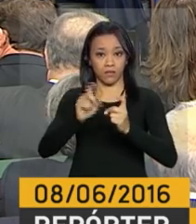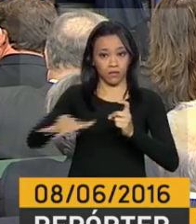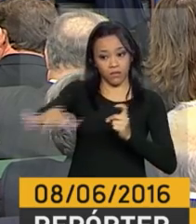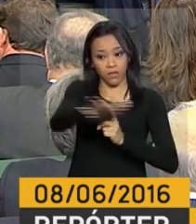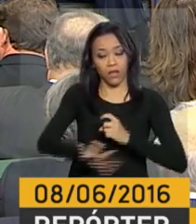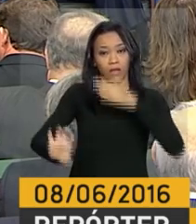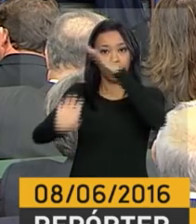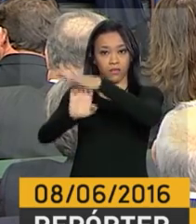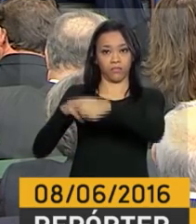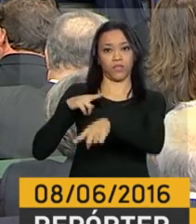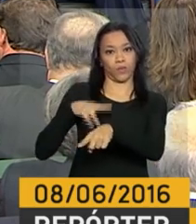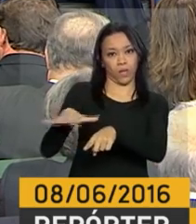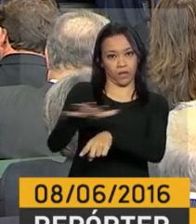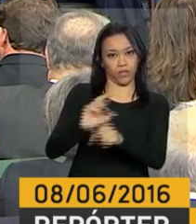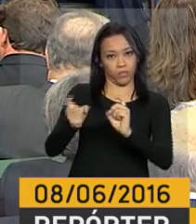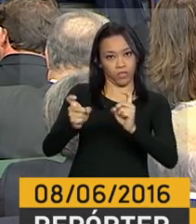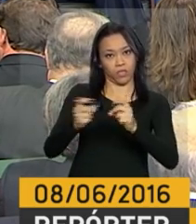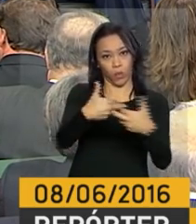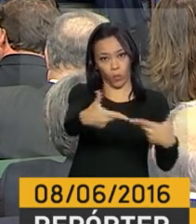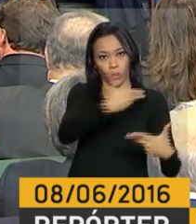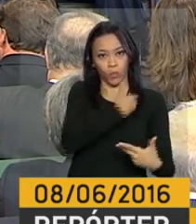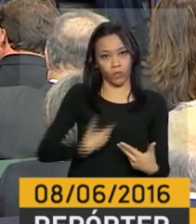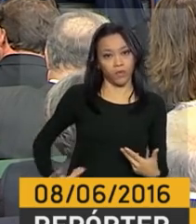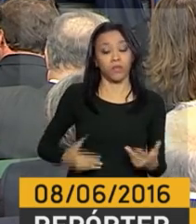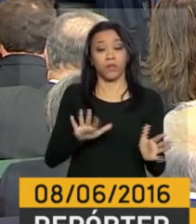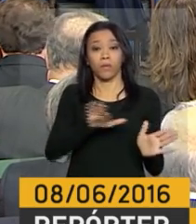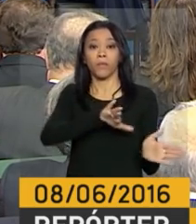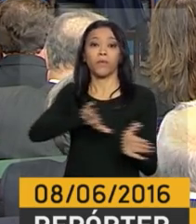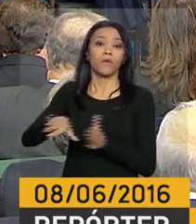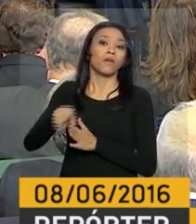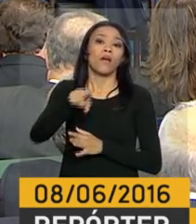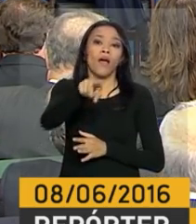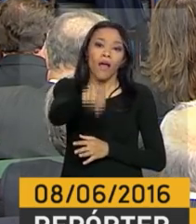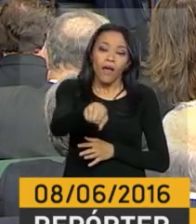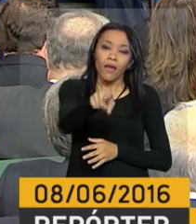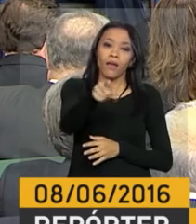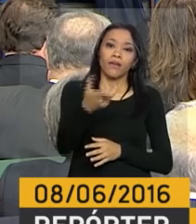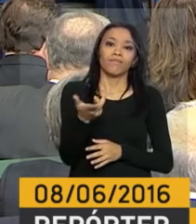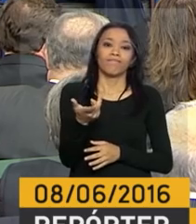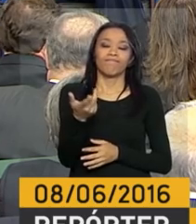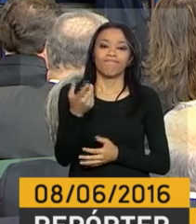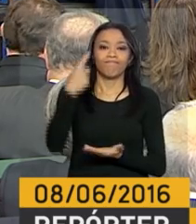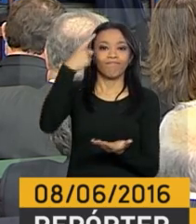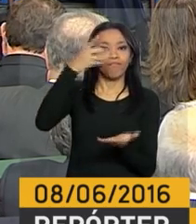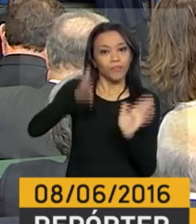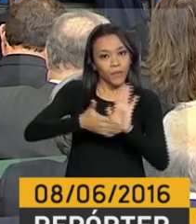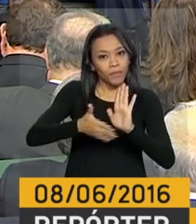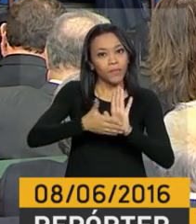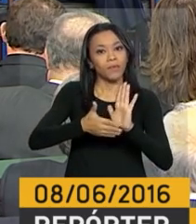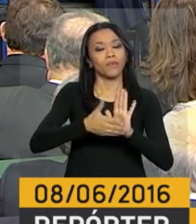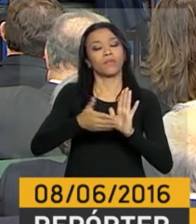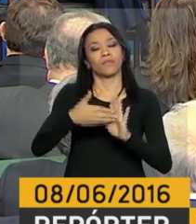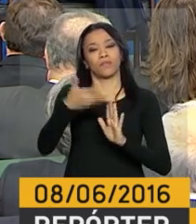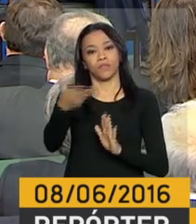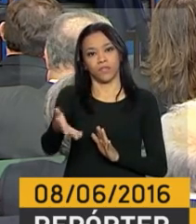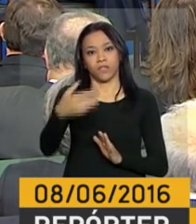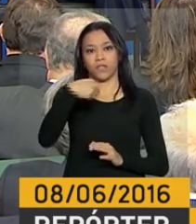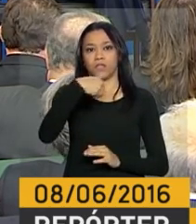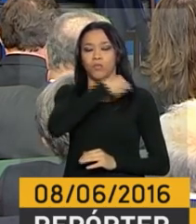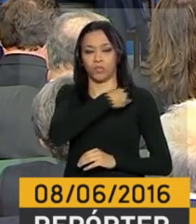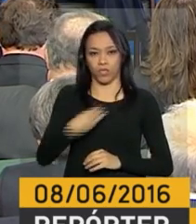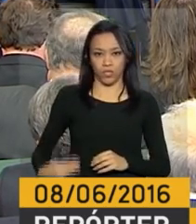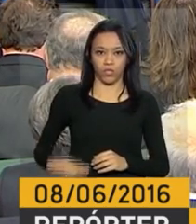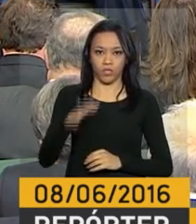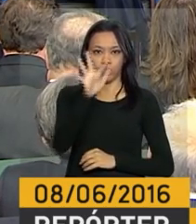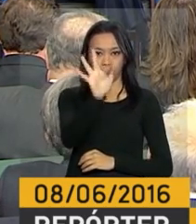fazem parte do diagnóstico do ministro Meireles e da equipe Econômica comandada pelo